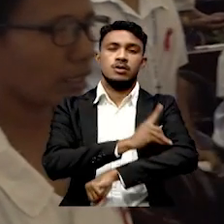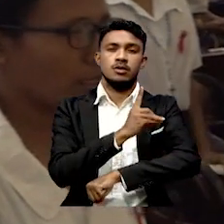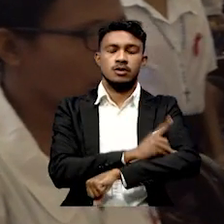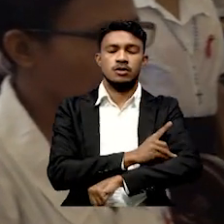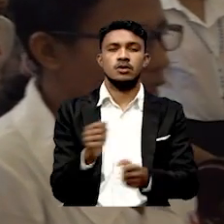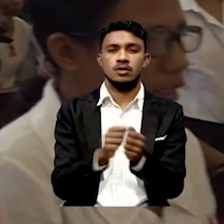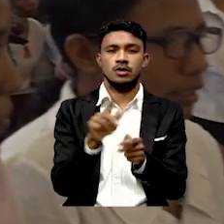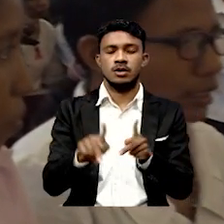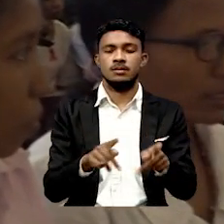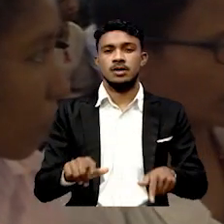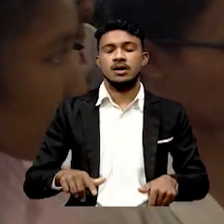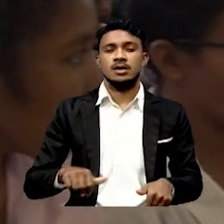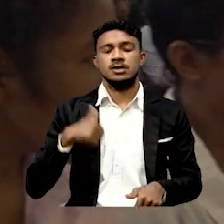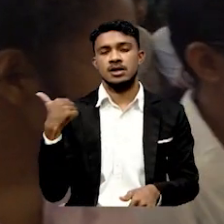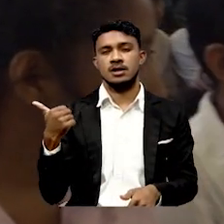seluk.